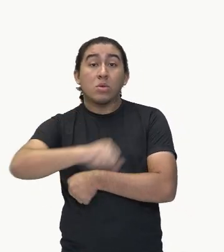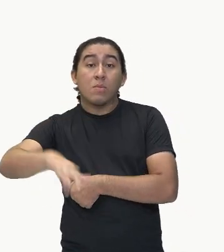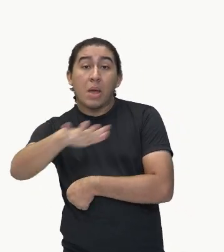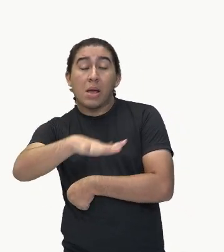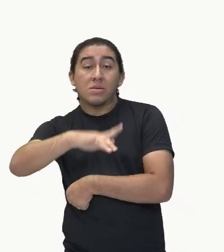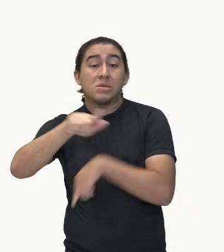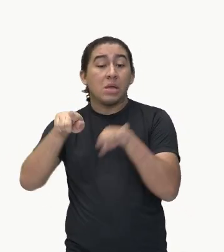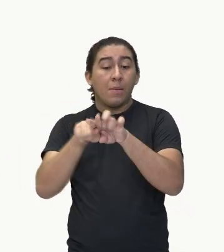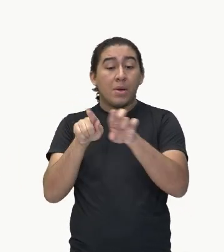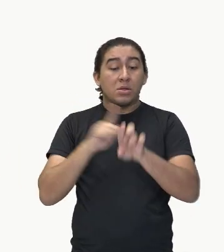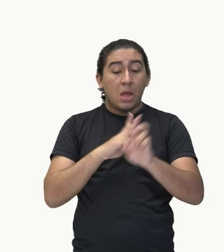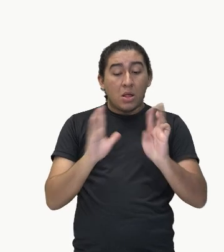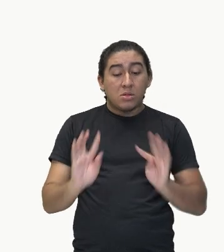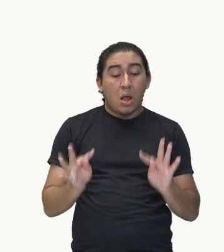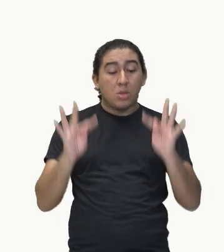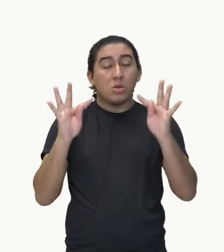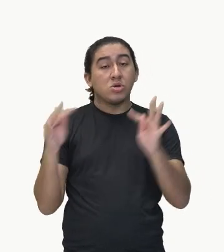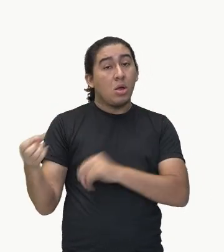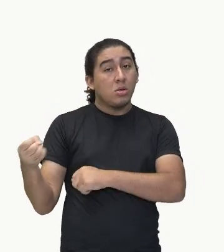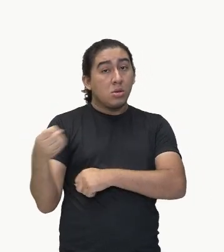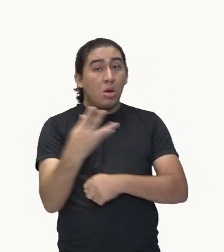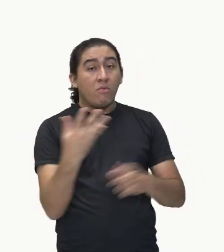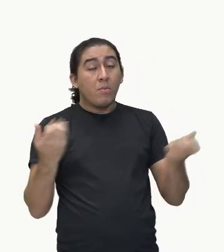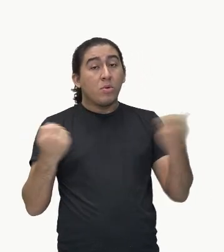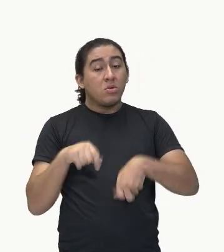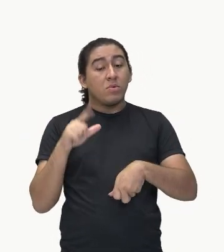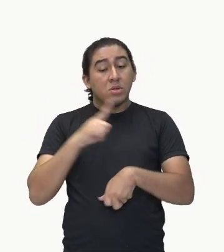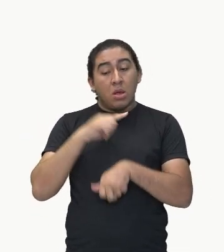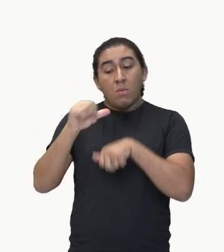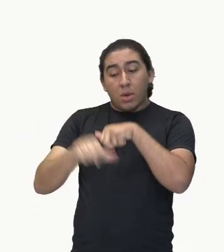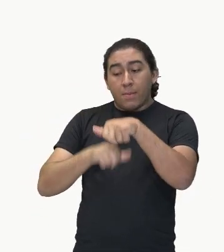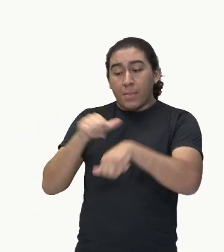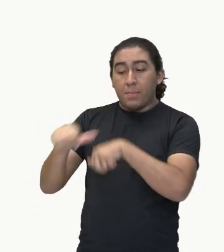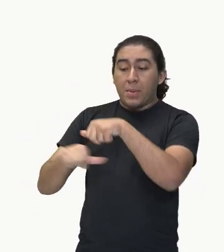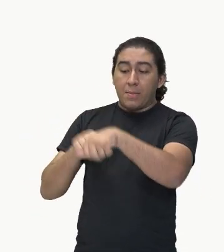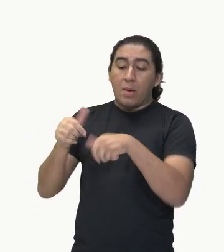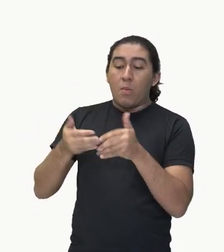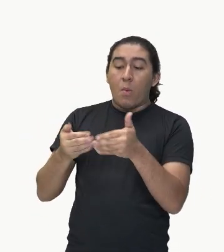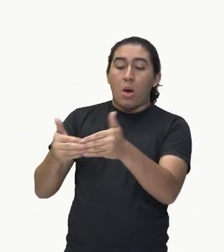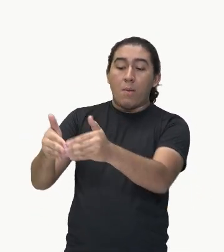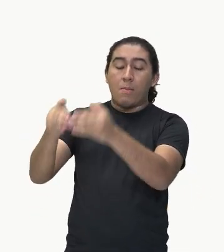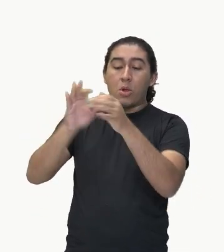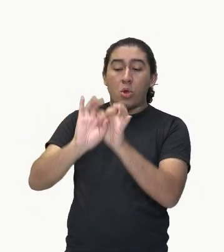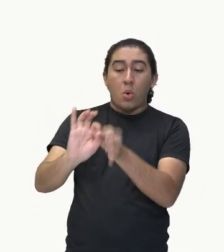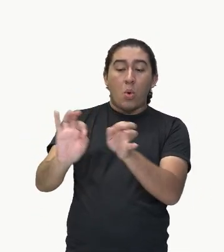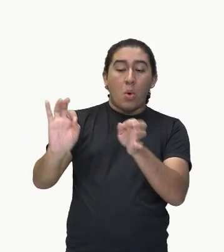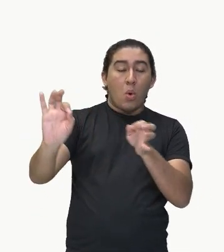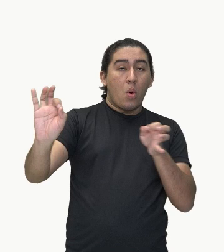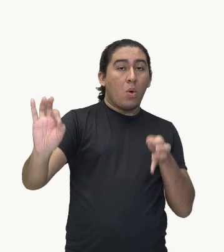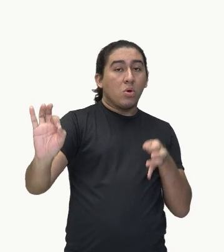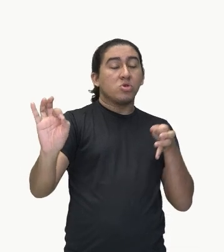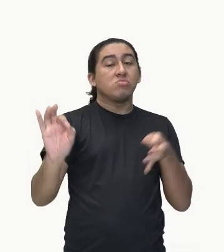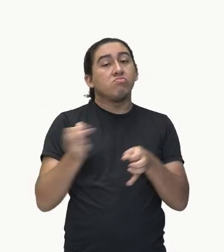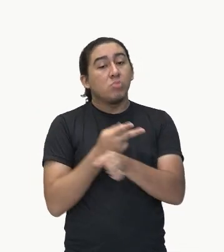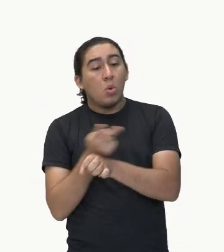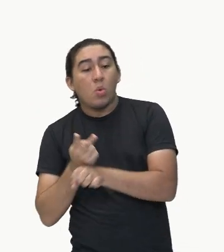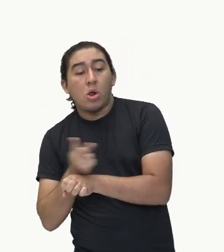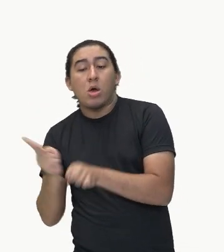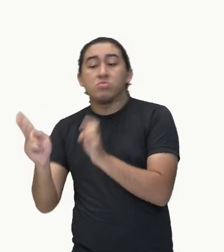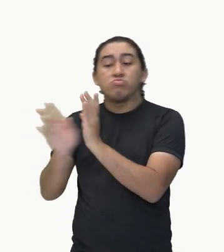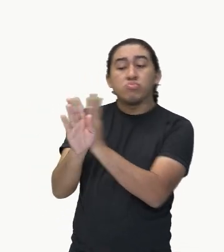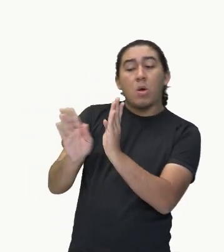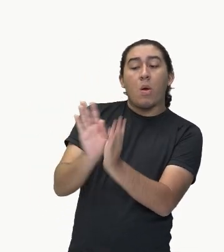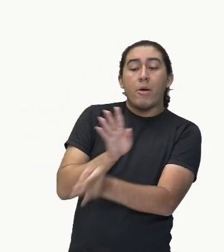desenvolvendo tecnologia para ir cada vez mais distante e nesse processo explorando, conhecendo